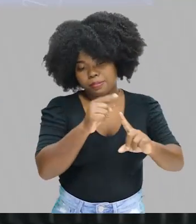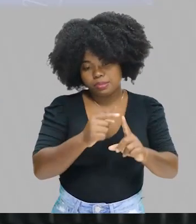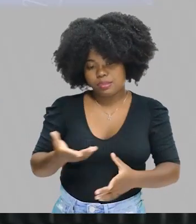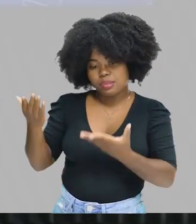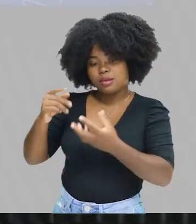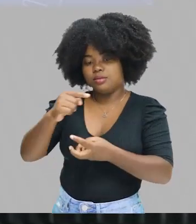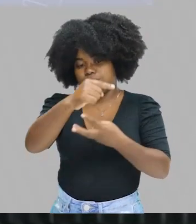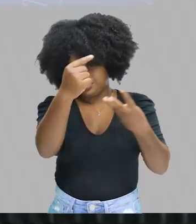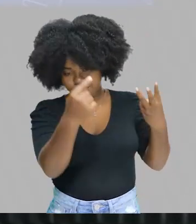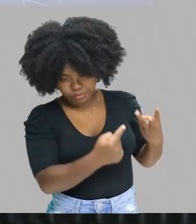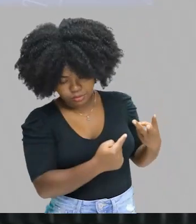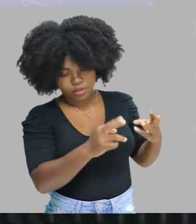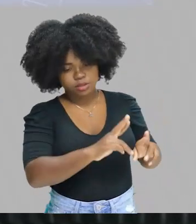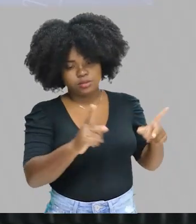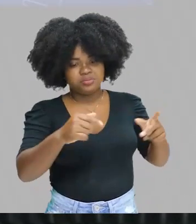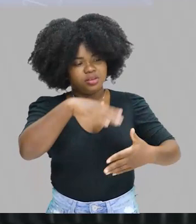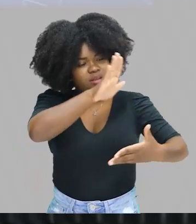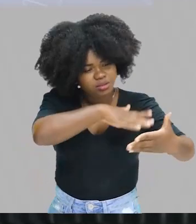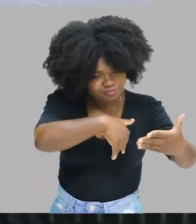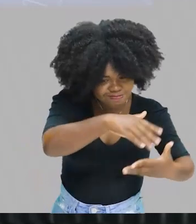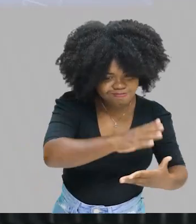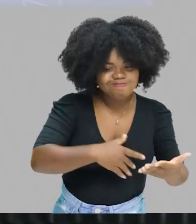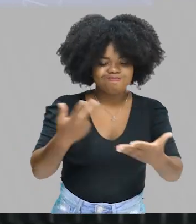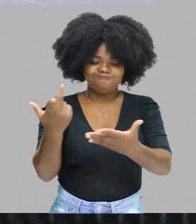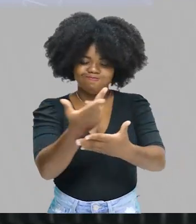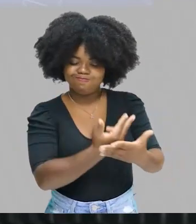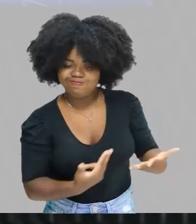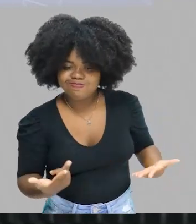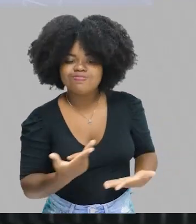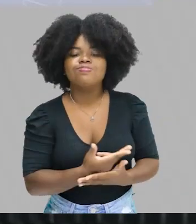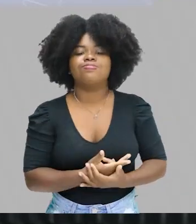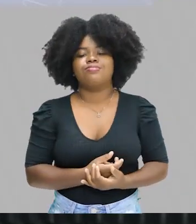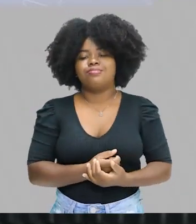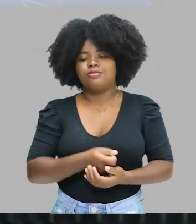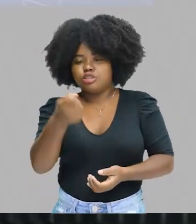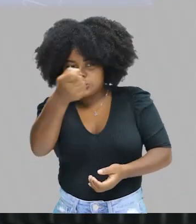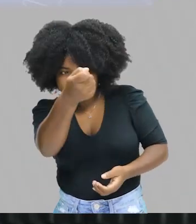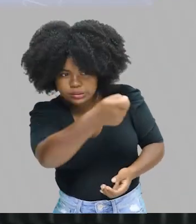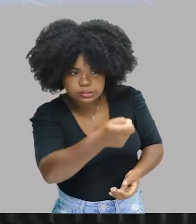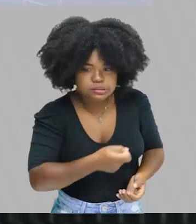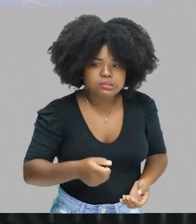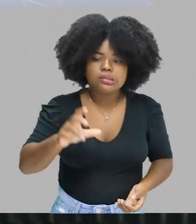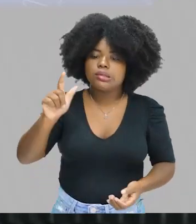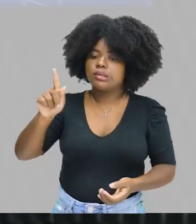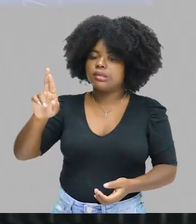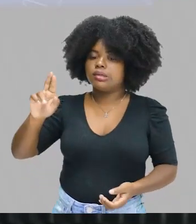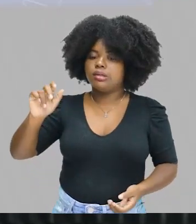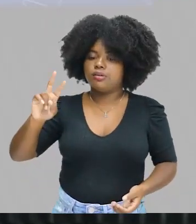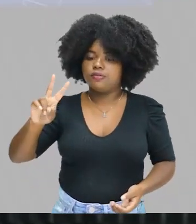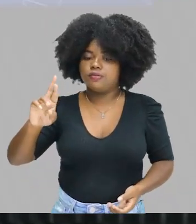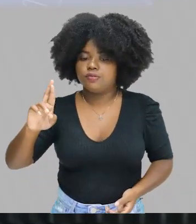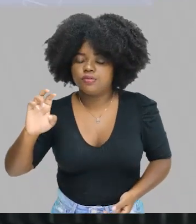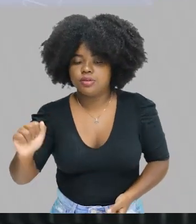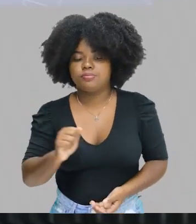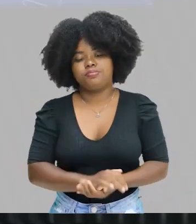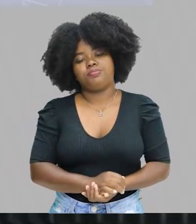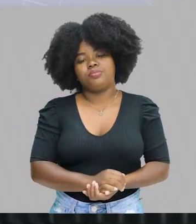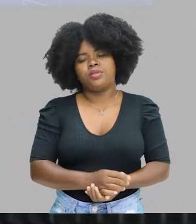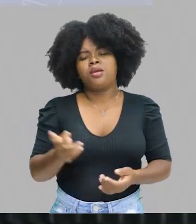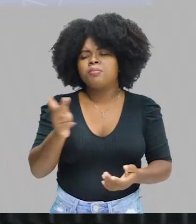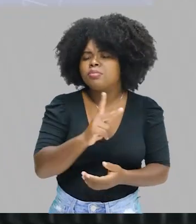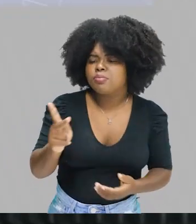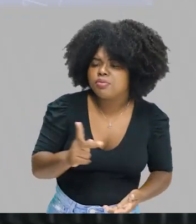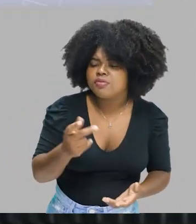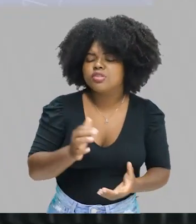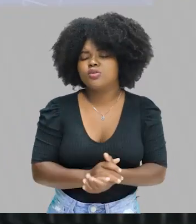três dimensões, diferente da pintura, do desenho, da gravura, que a gente falou na aula anterior. Professor, onde é que está a aula anterior? Dá uma olhada aí